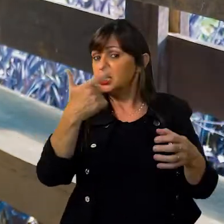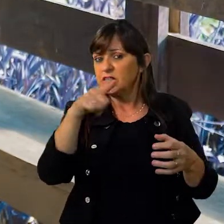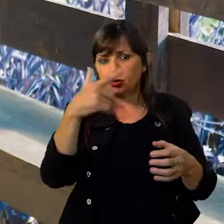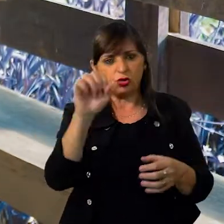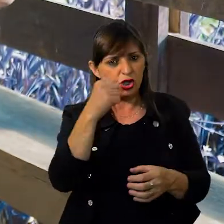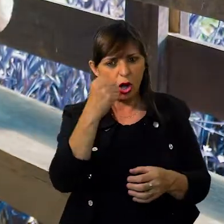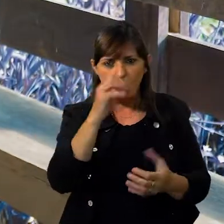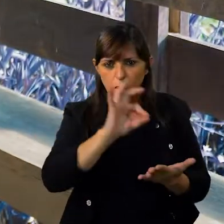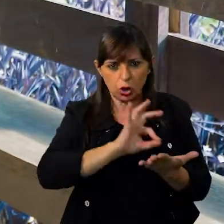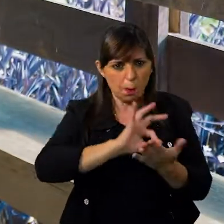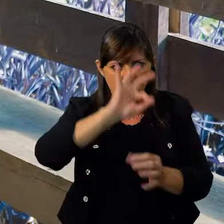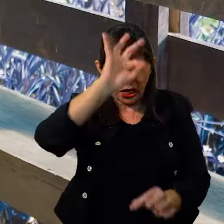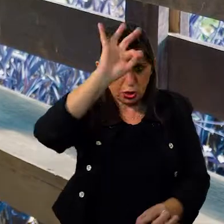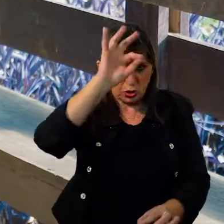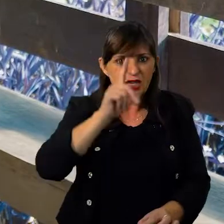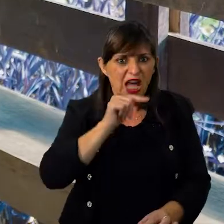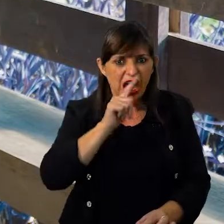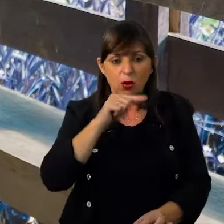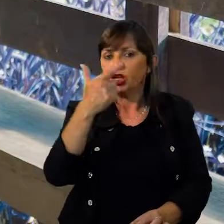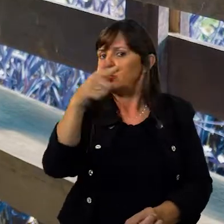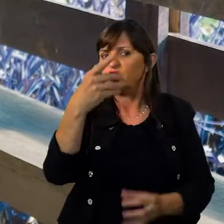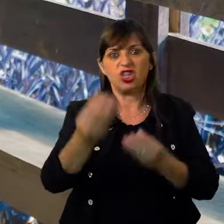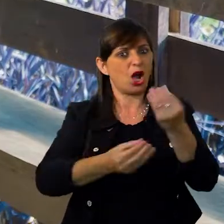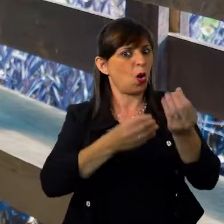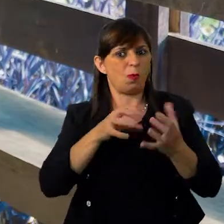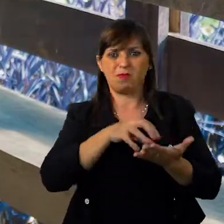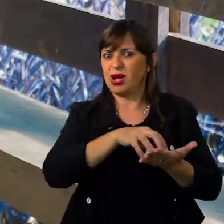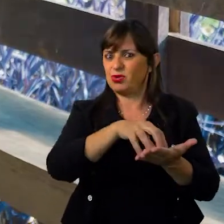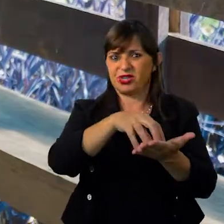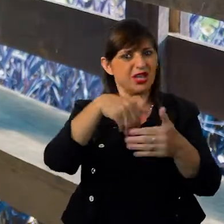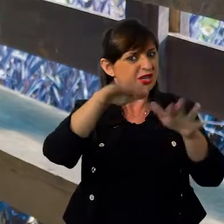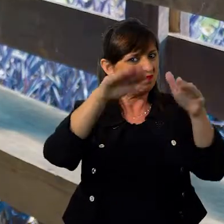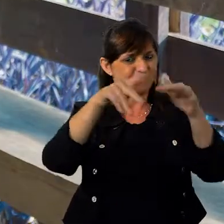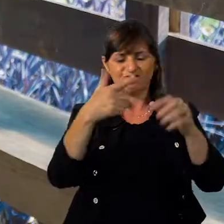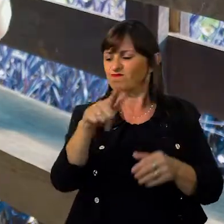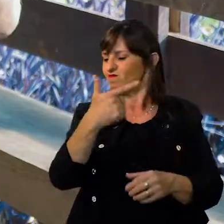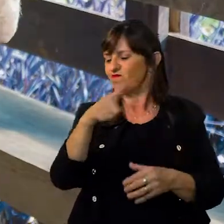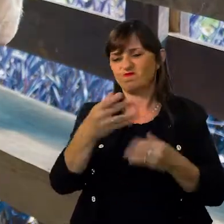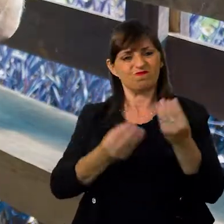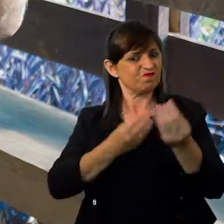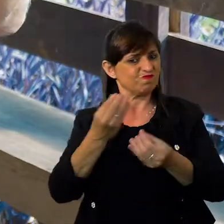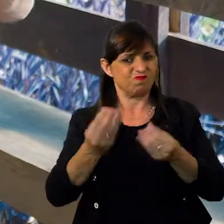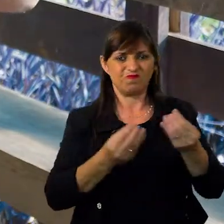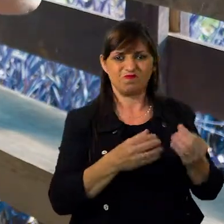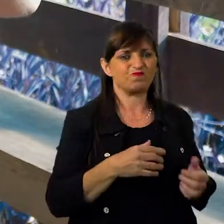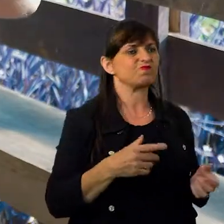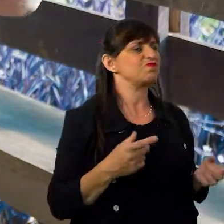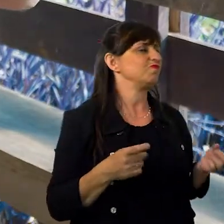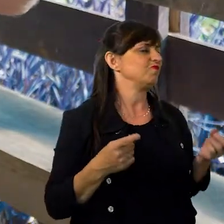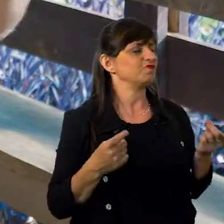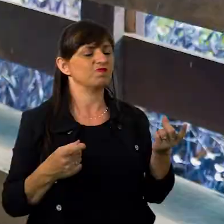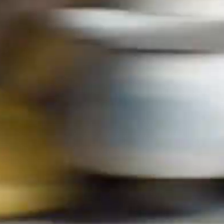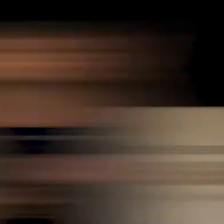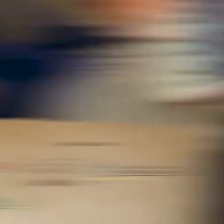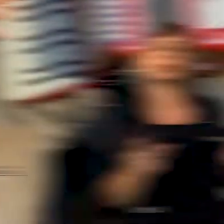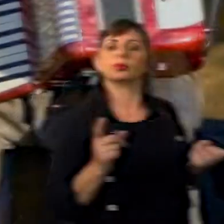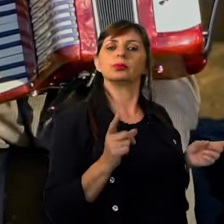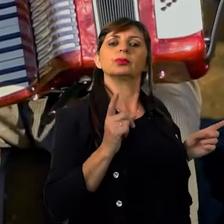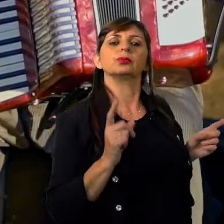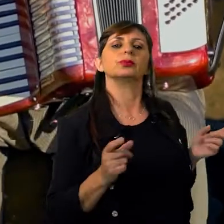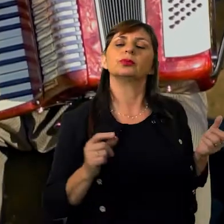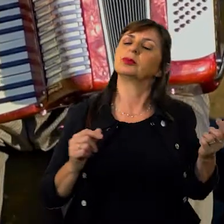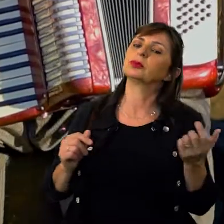que esse era o momento que a gente poderia transpor o salto do yucumã sem 8 metros ninguém soltou balsa aqui na nossa